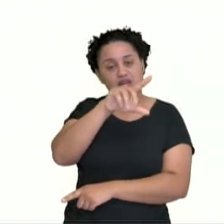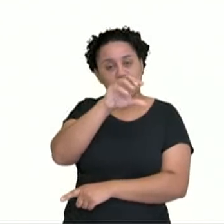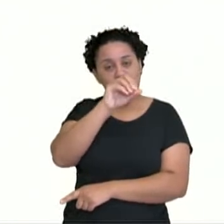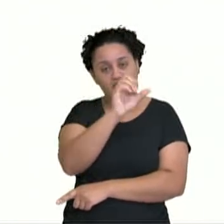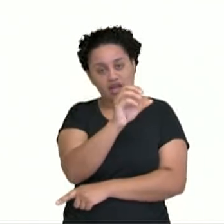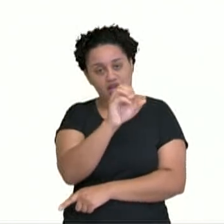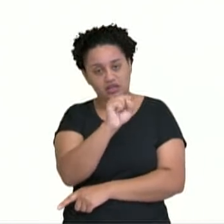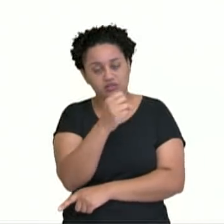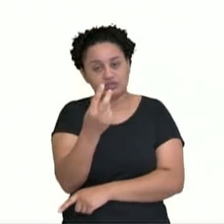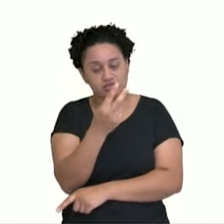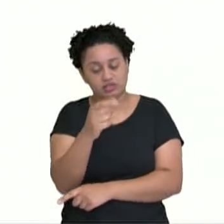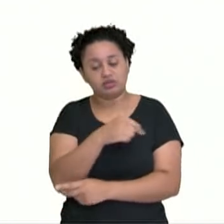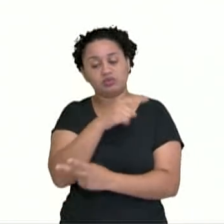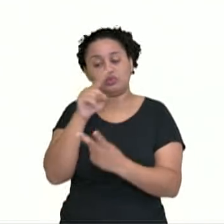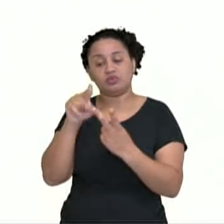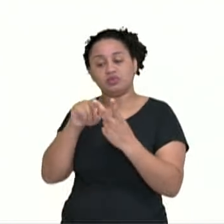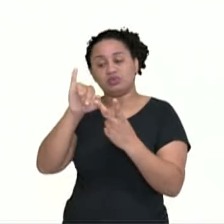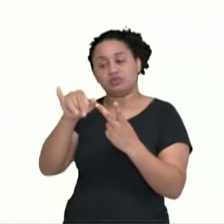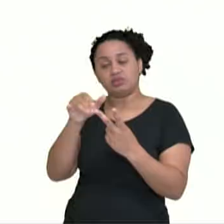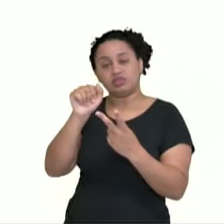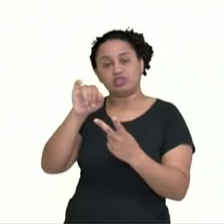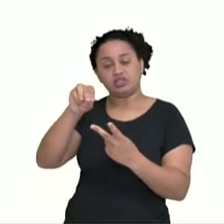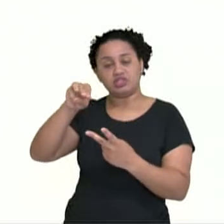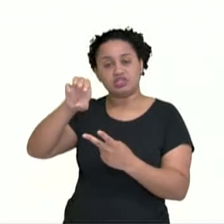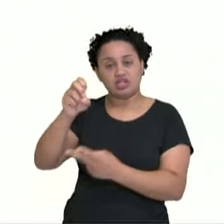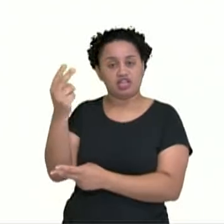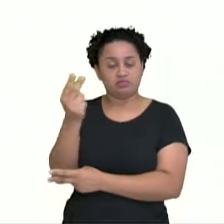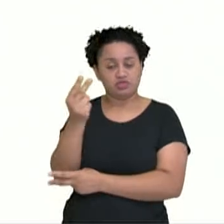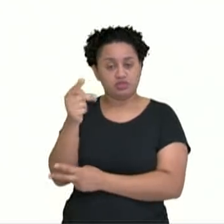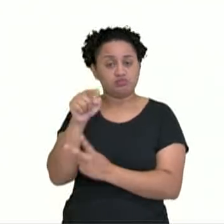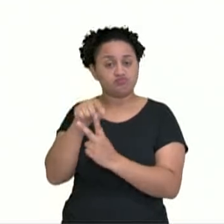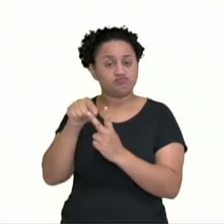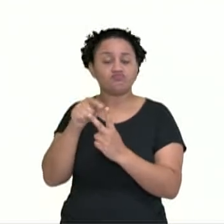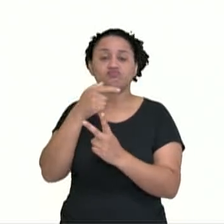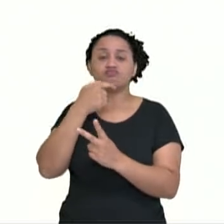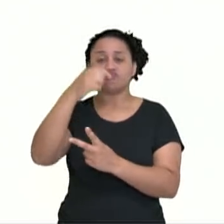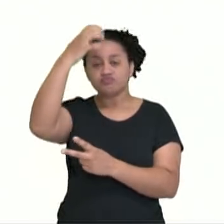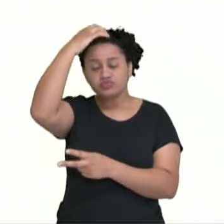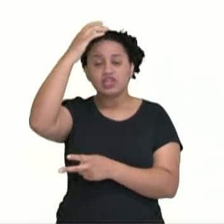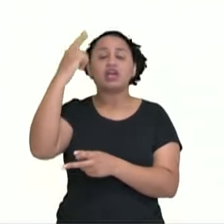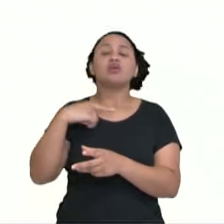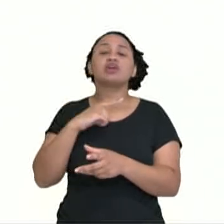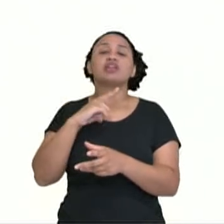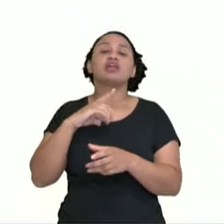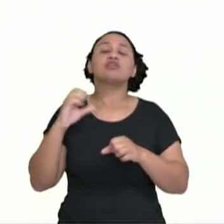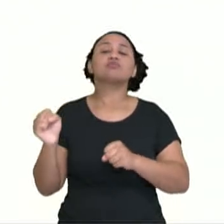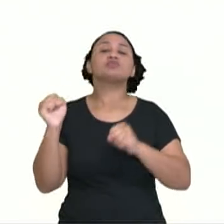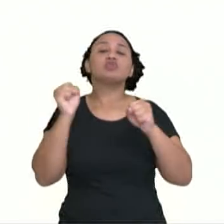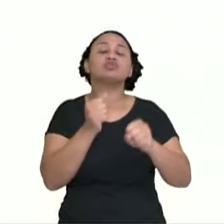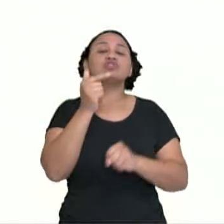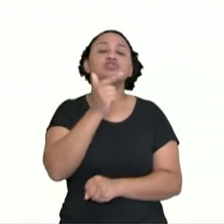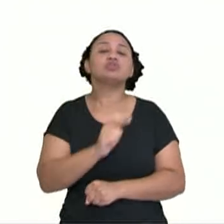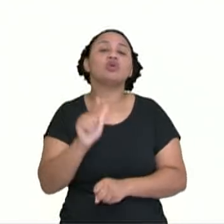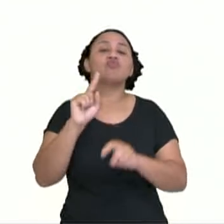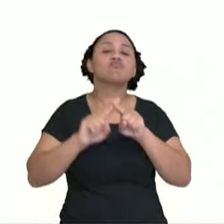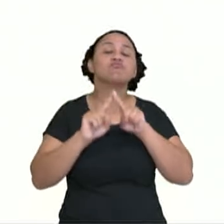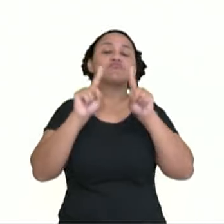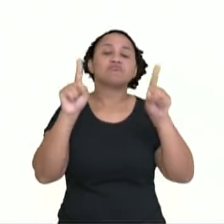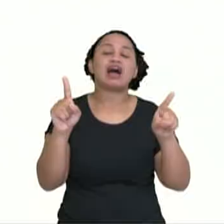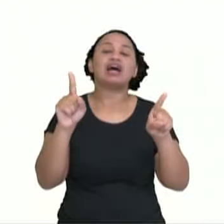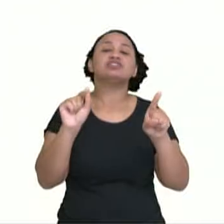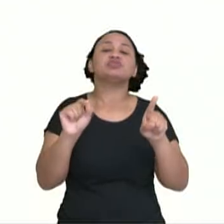que pertenciam à dinastia Stuart, eles voltam ao poder, mas com um ideal